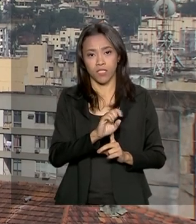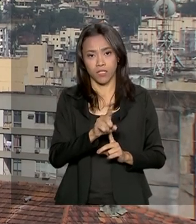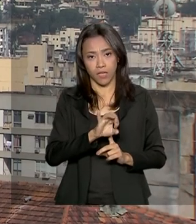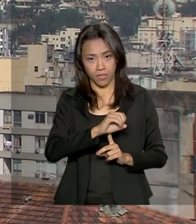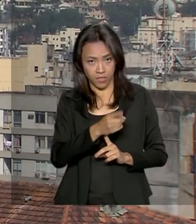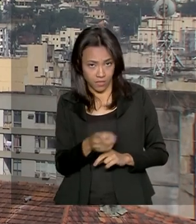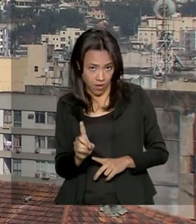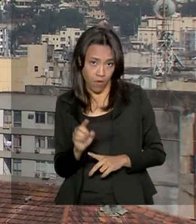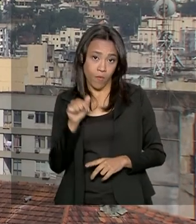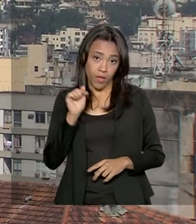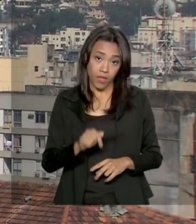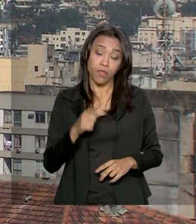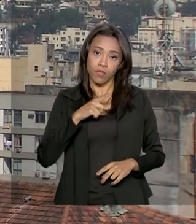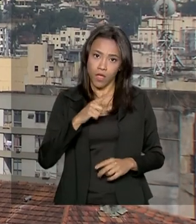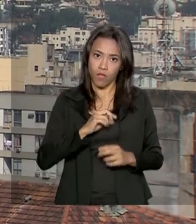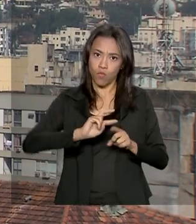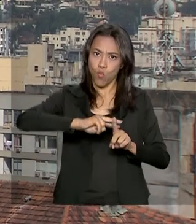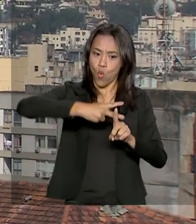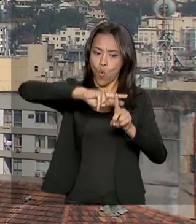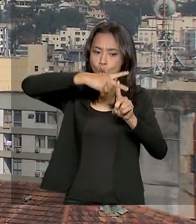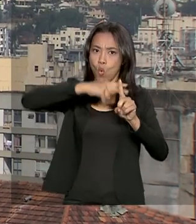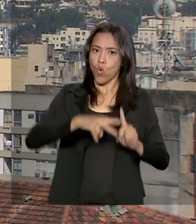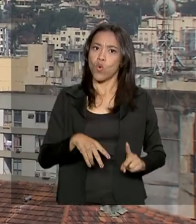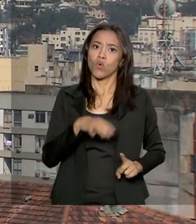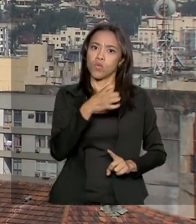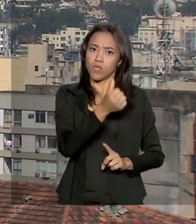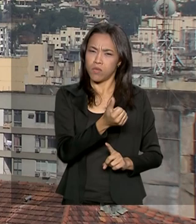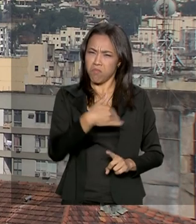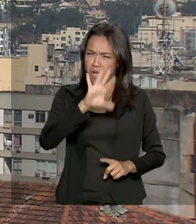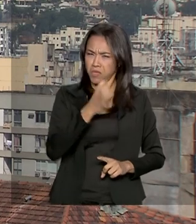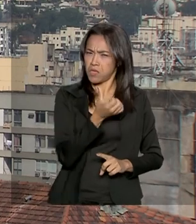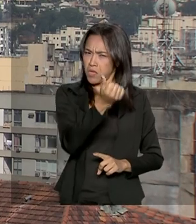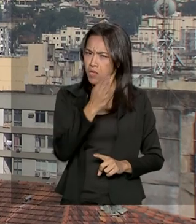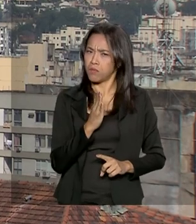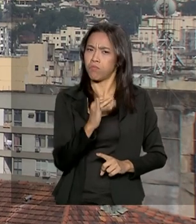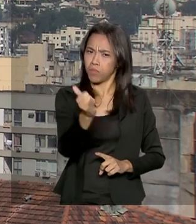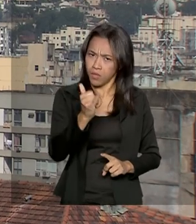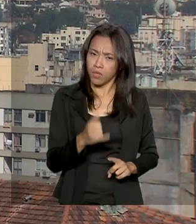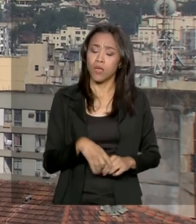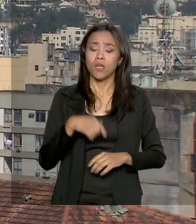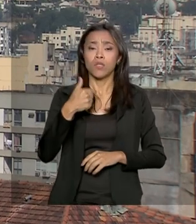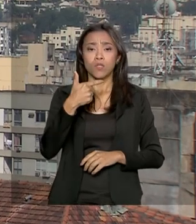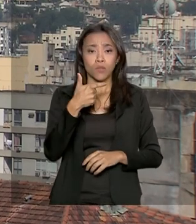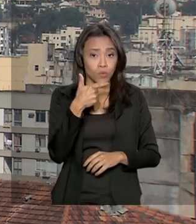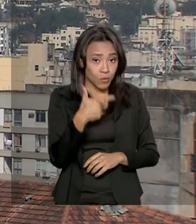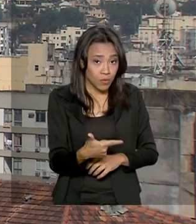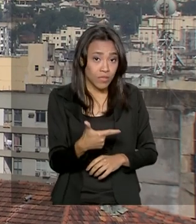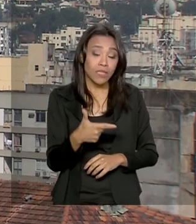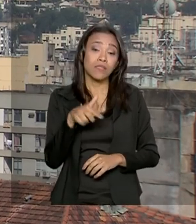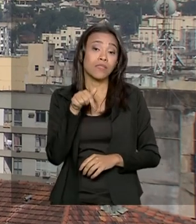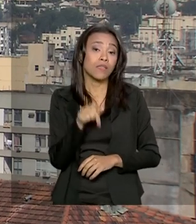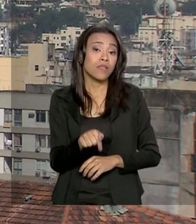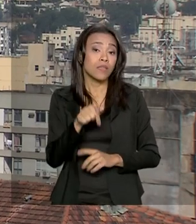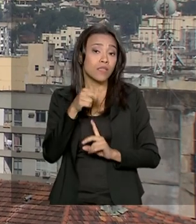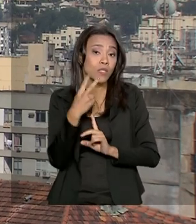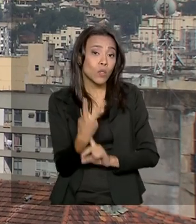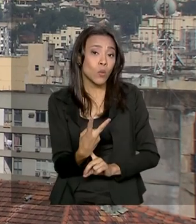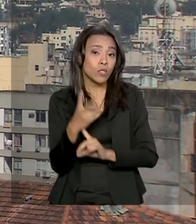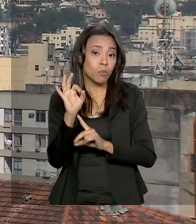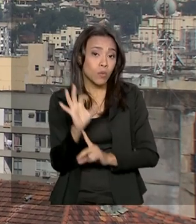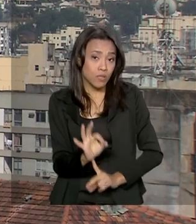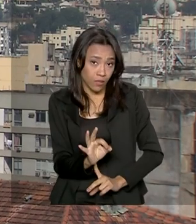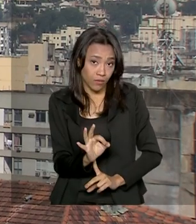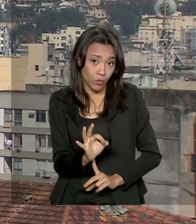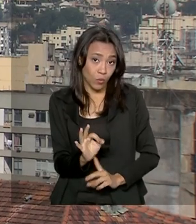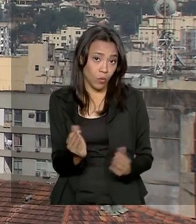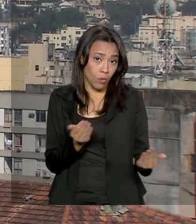porou lucro líquido de 6,9 bilhões de reais, 272% a mais do que o obtido em igual período do ano